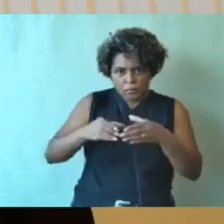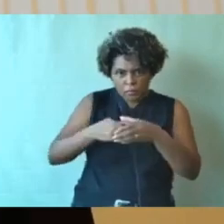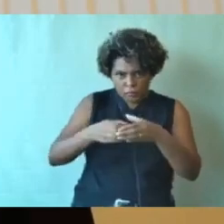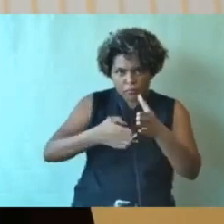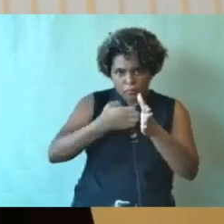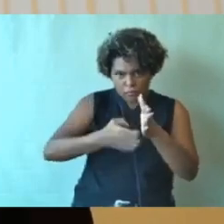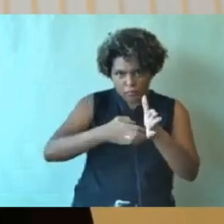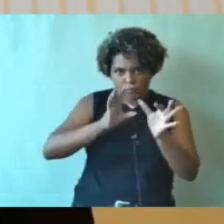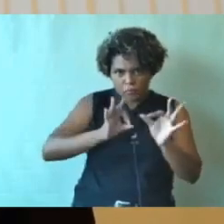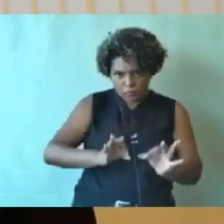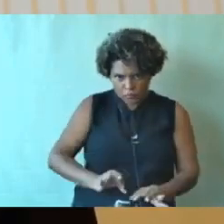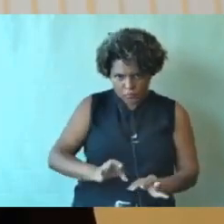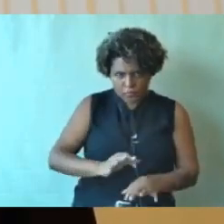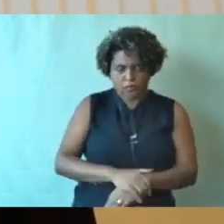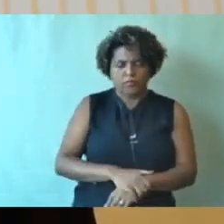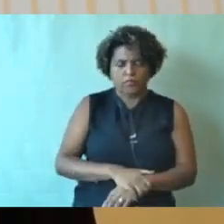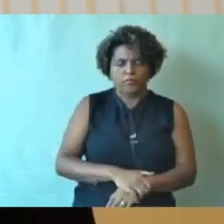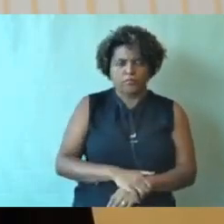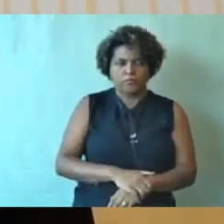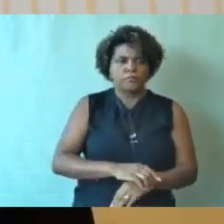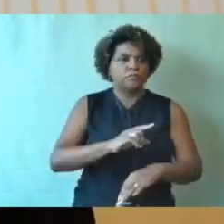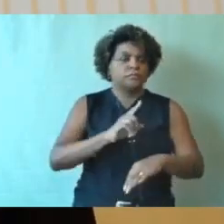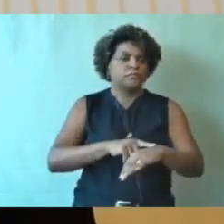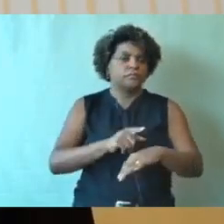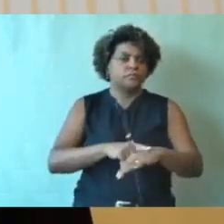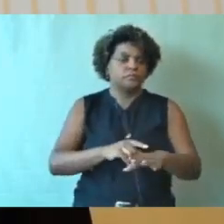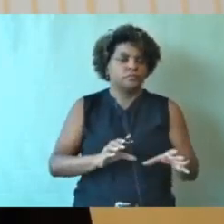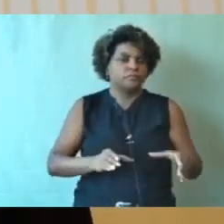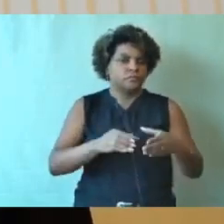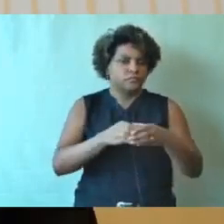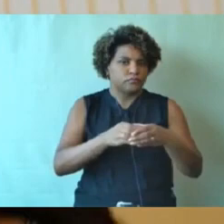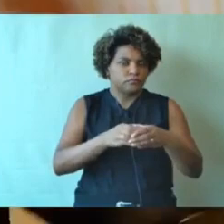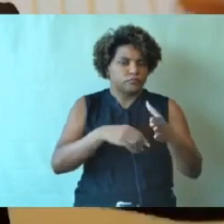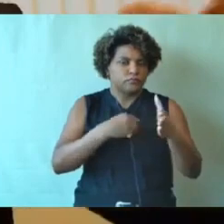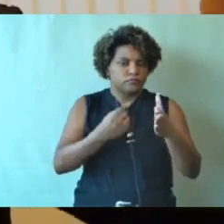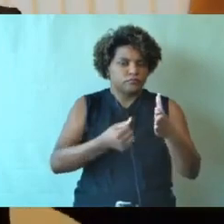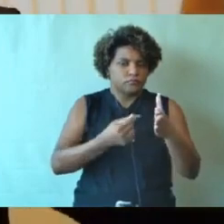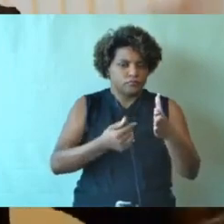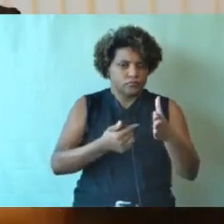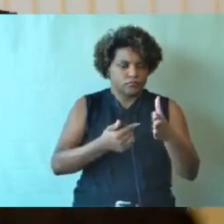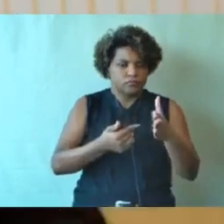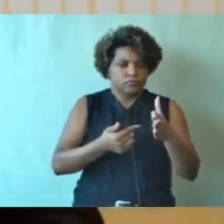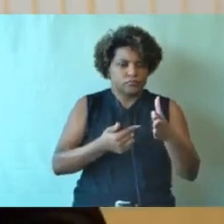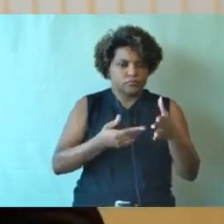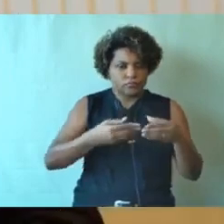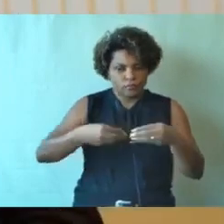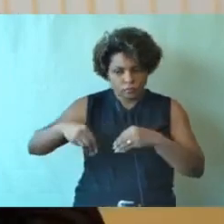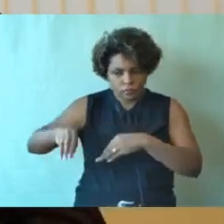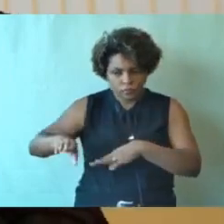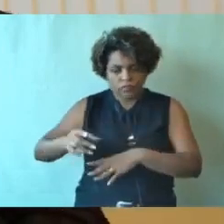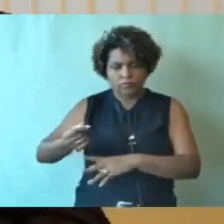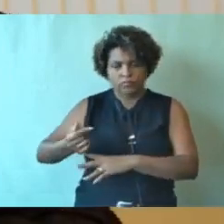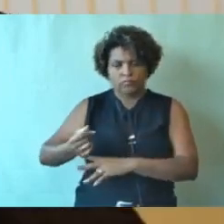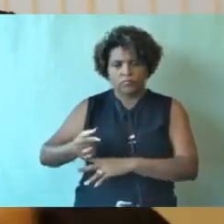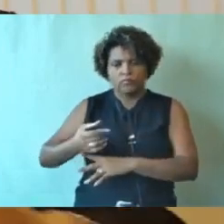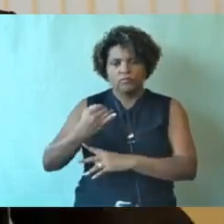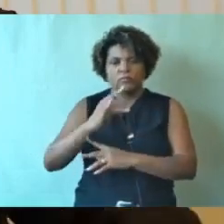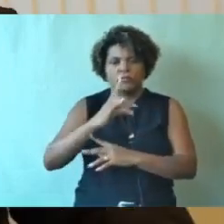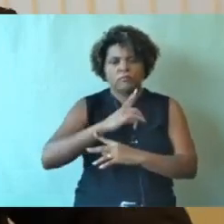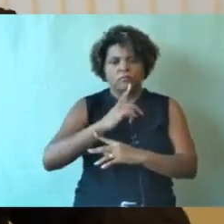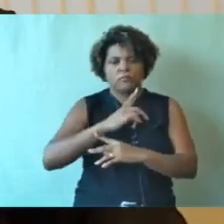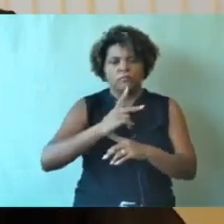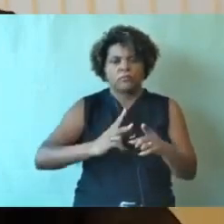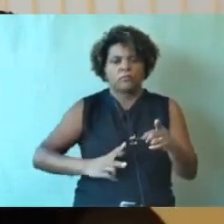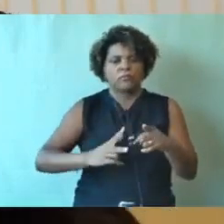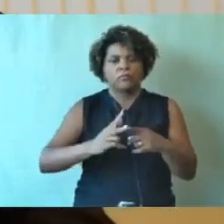vai repassar o dinheiro para as empresas, ele se vê corte da linha tal, quem opera a empresa